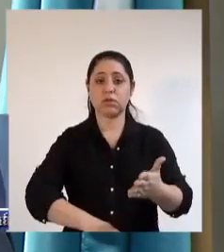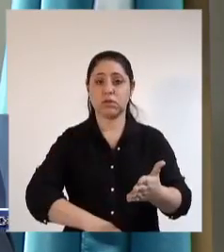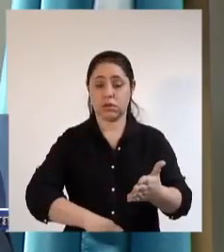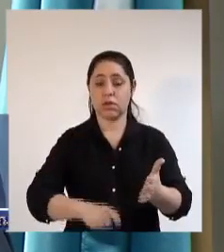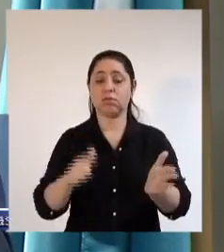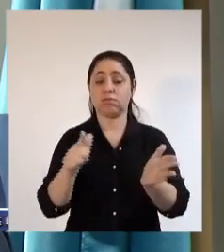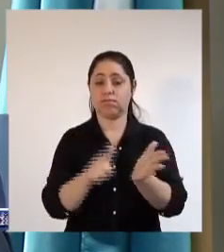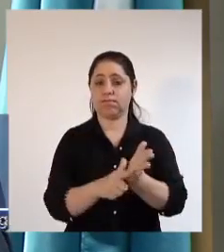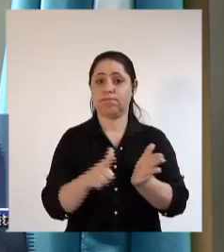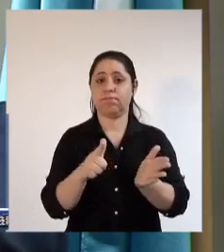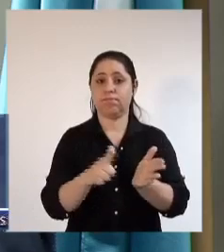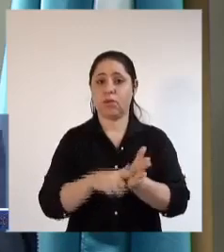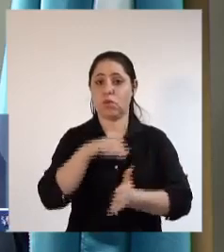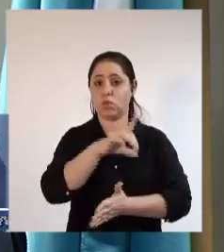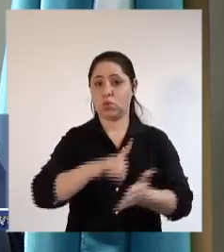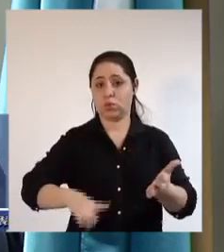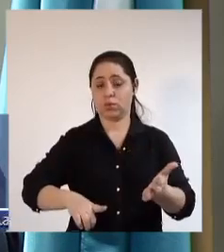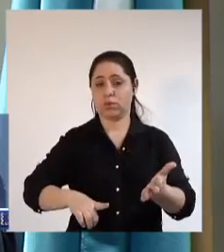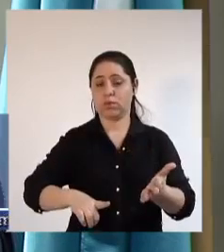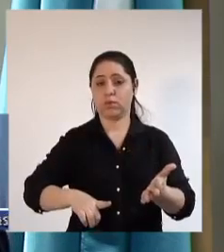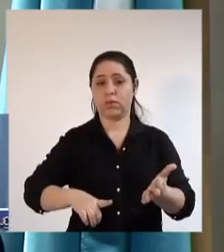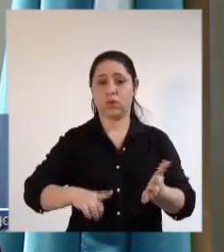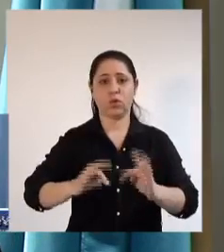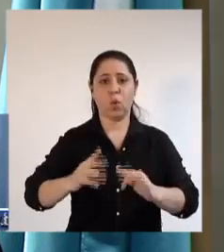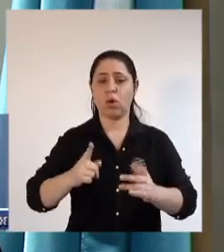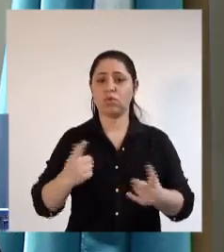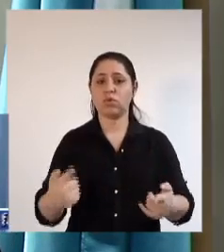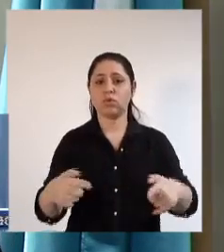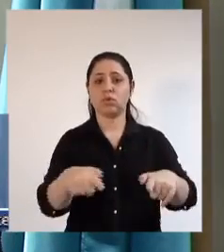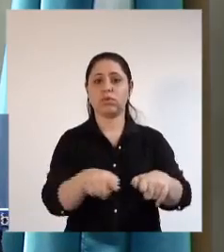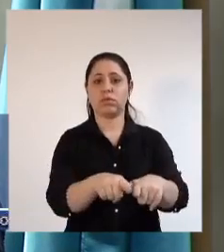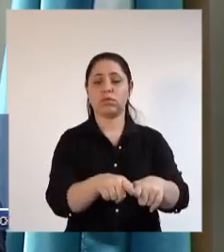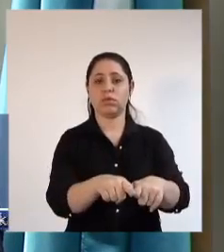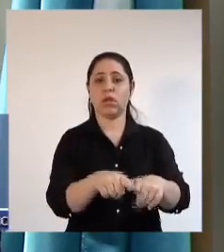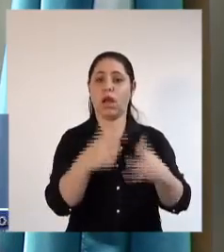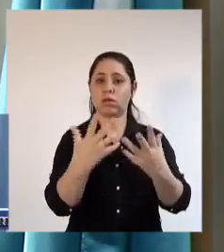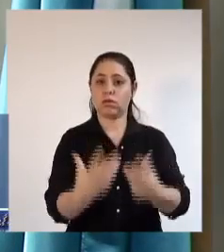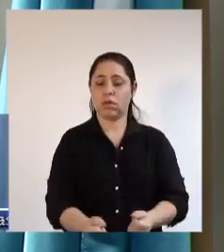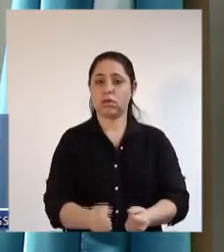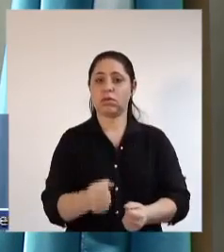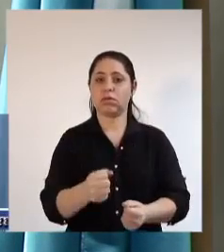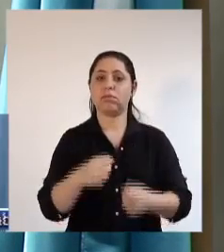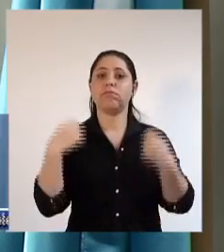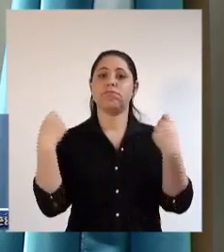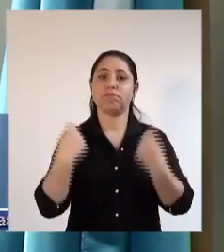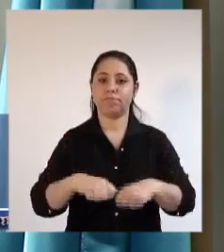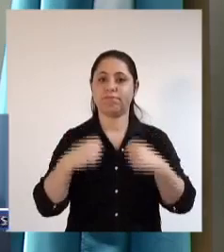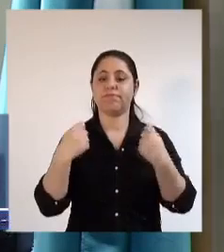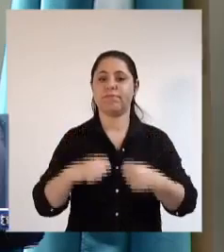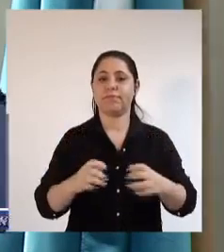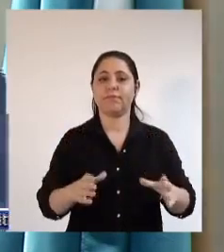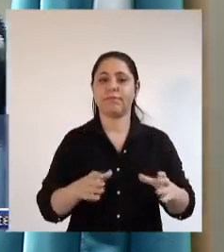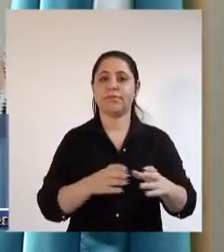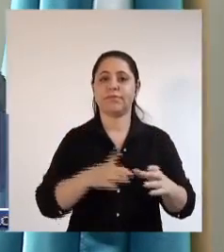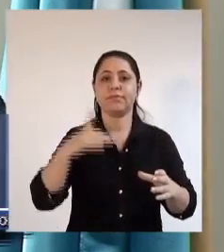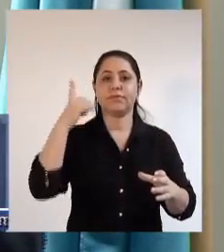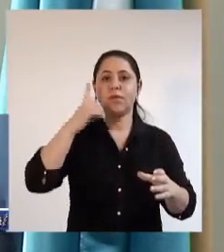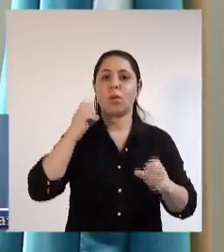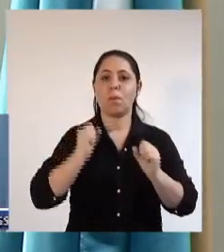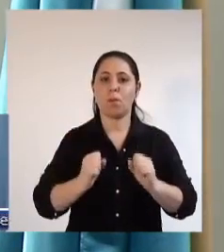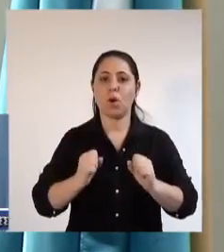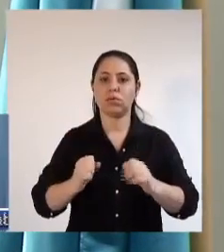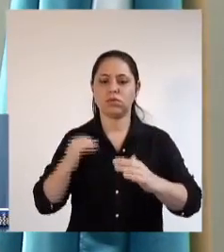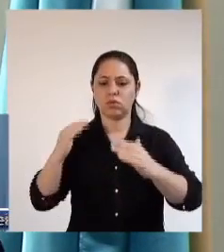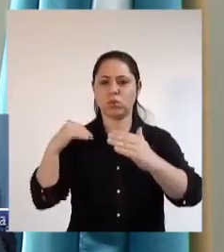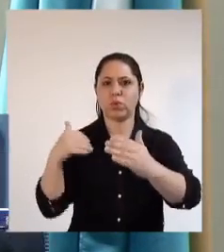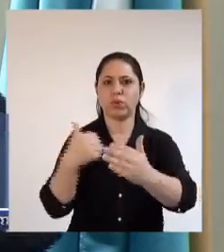nossa que assinaram o termo de adesão é fundamental para que a frente parlamentar possa avançar